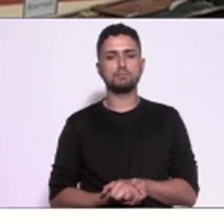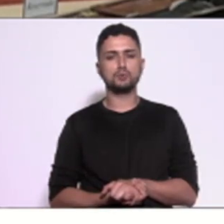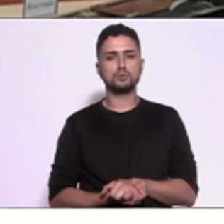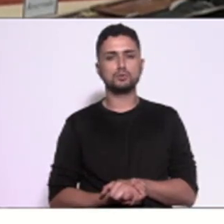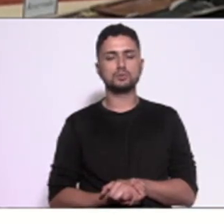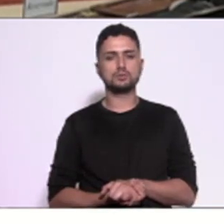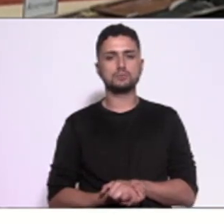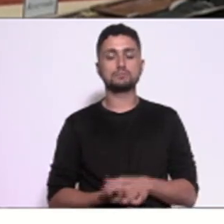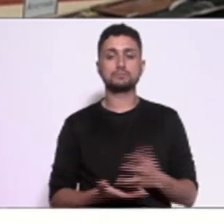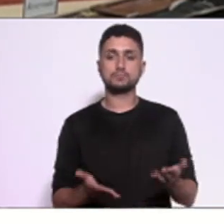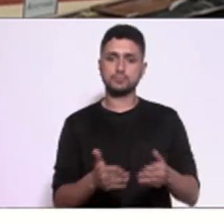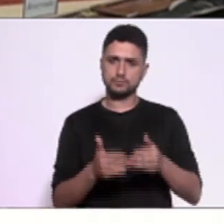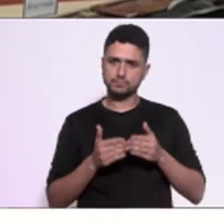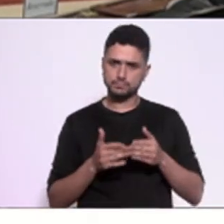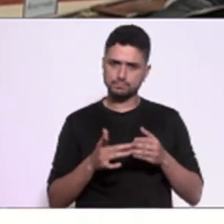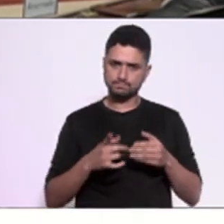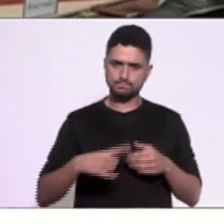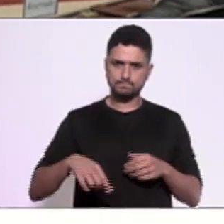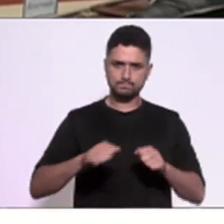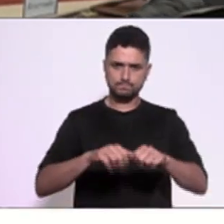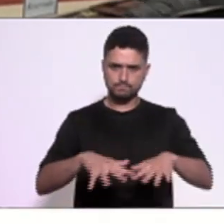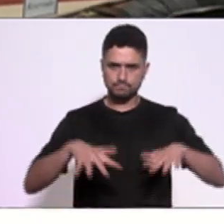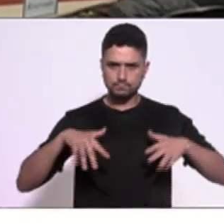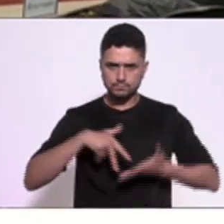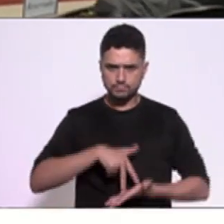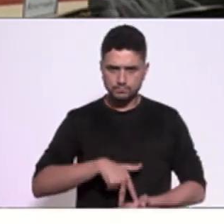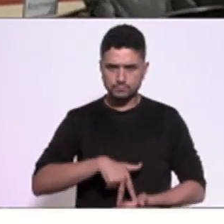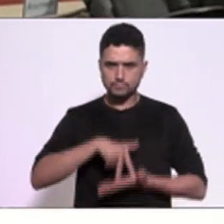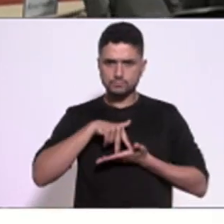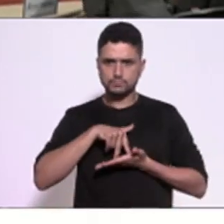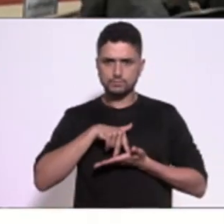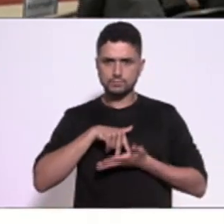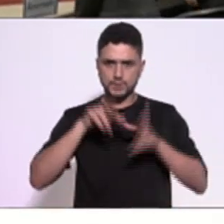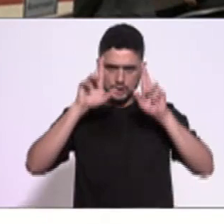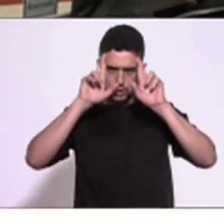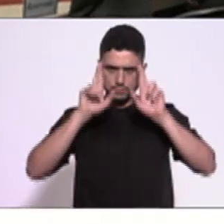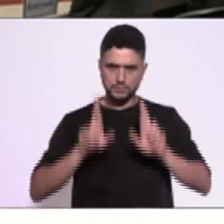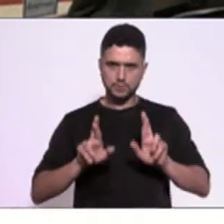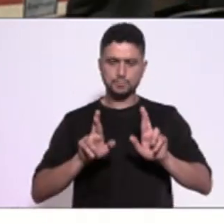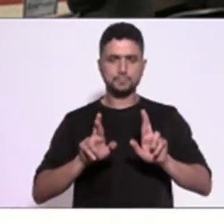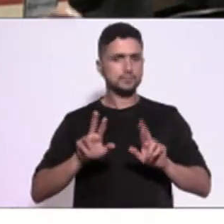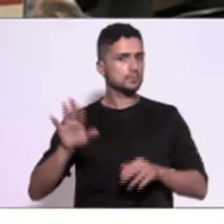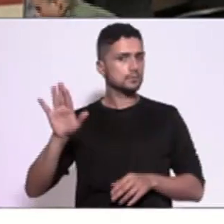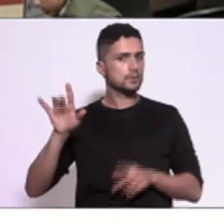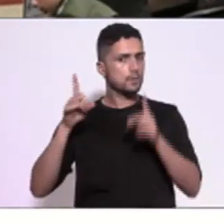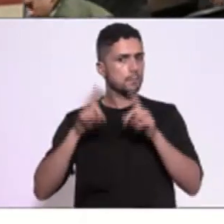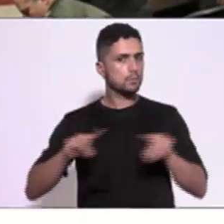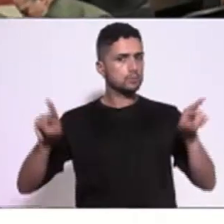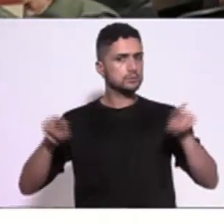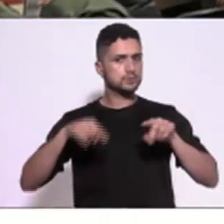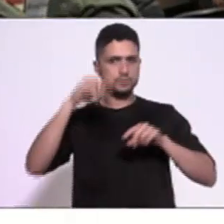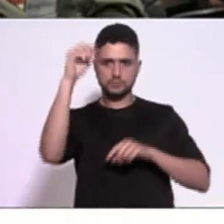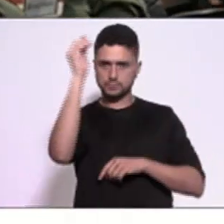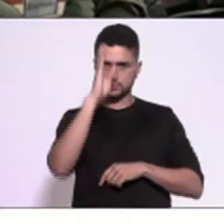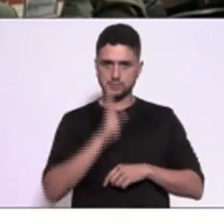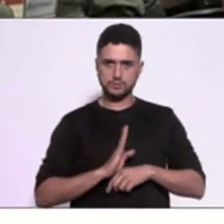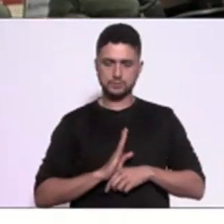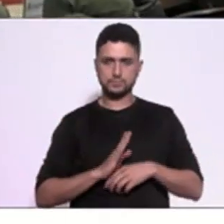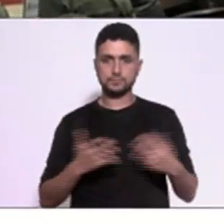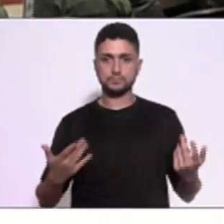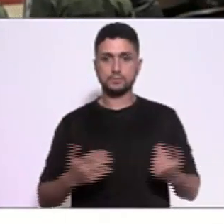Fiquemos em posição de respeito para ouvirmos o hino nacional, que será